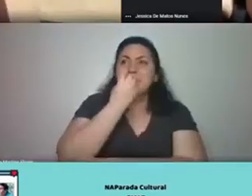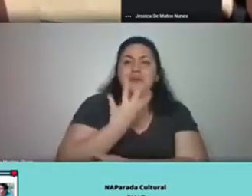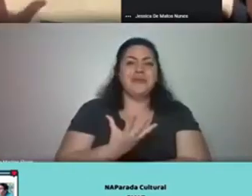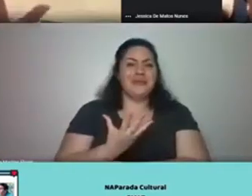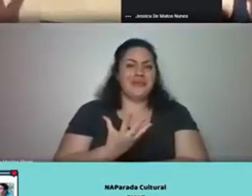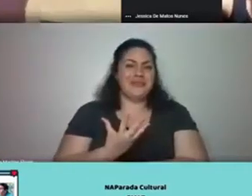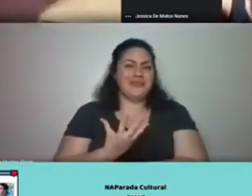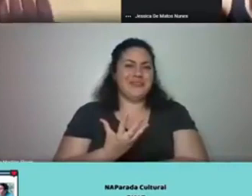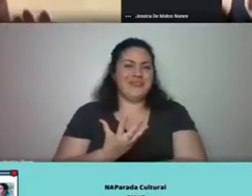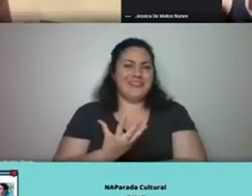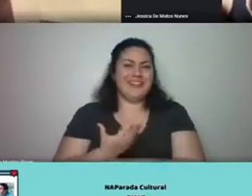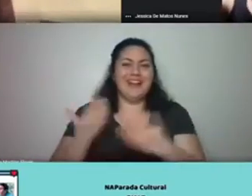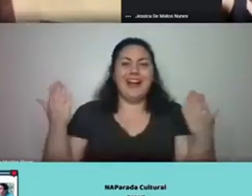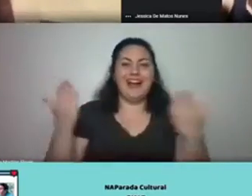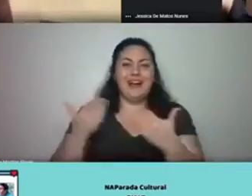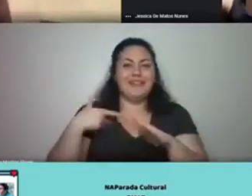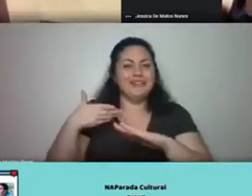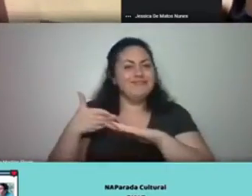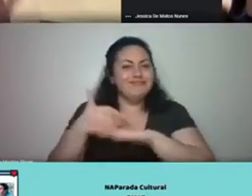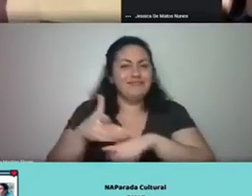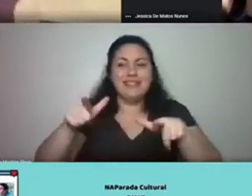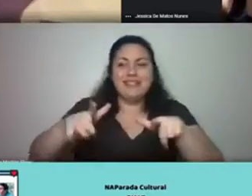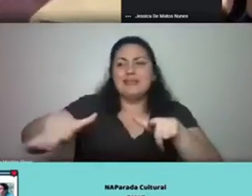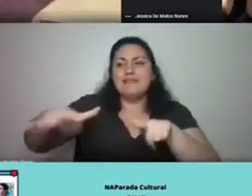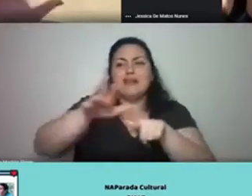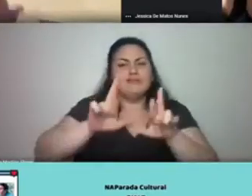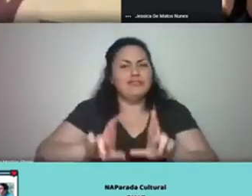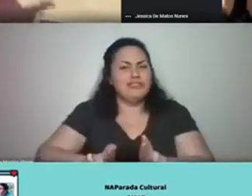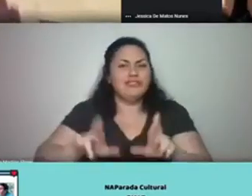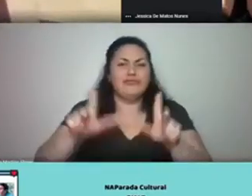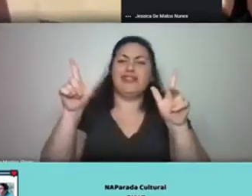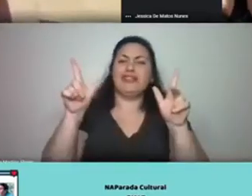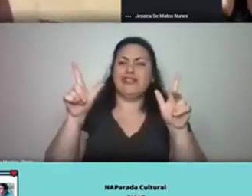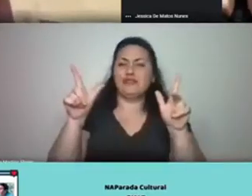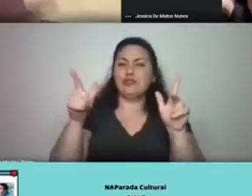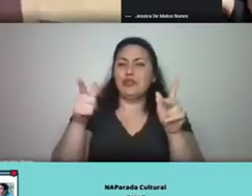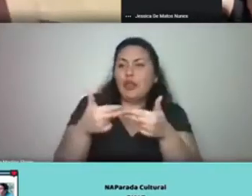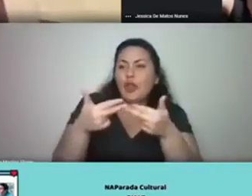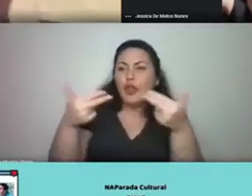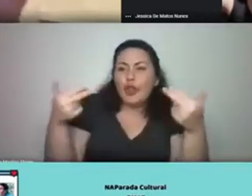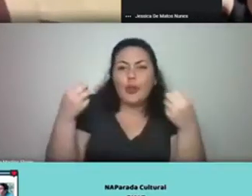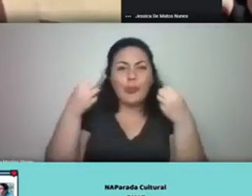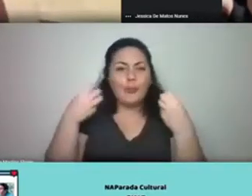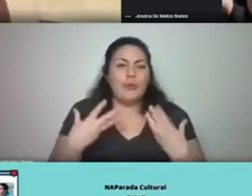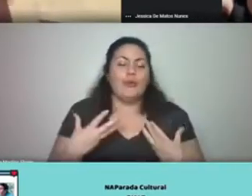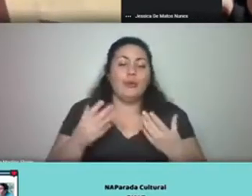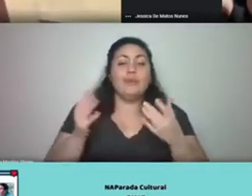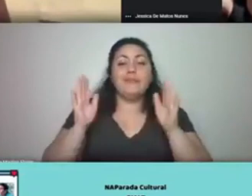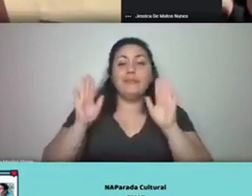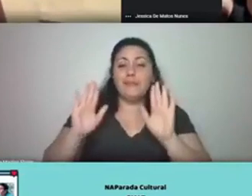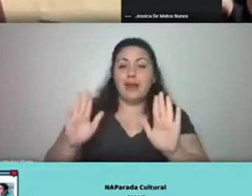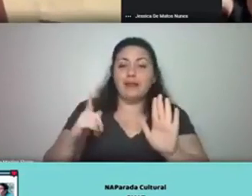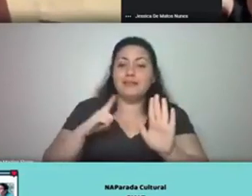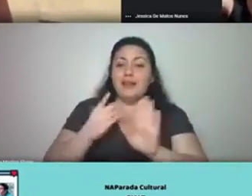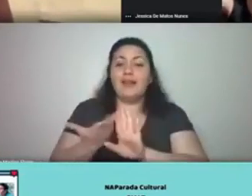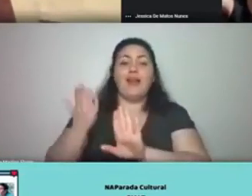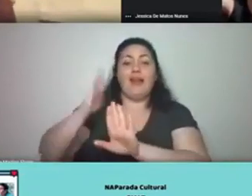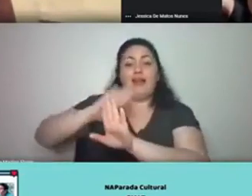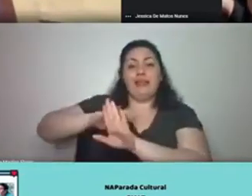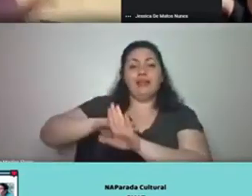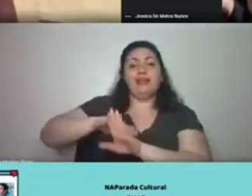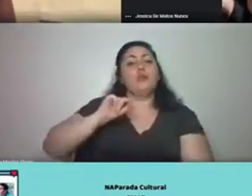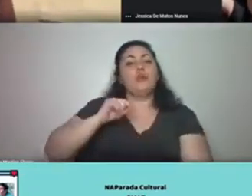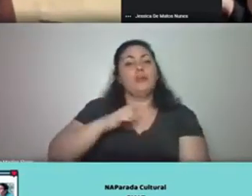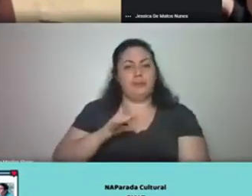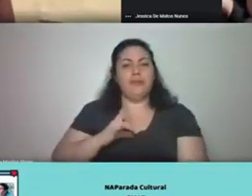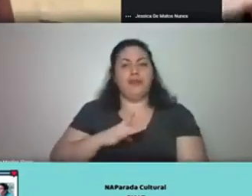né, num espaço completamente diferente, com tantas novidades, mas também pode nos causar essa